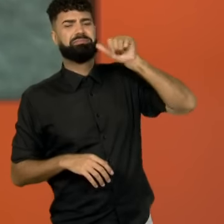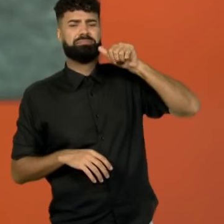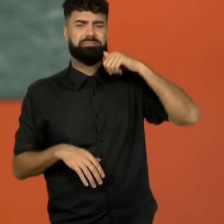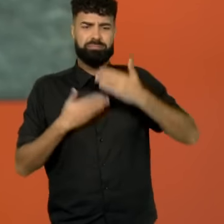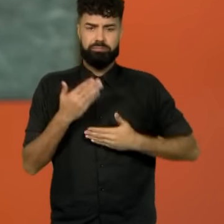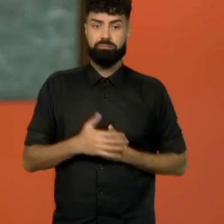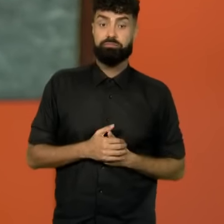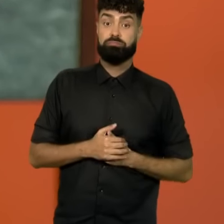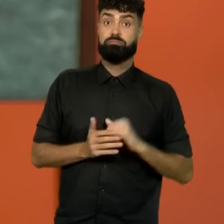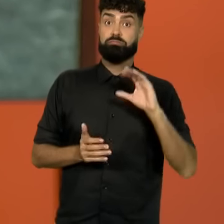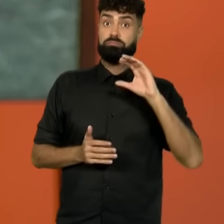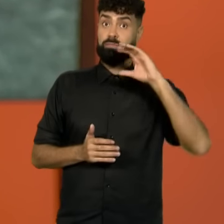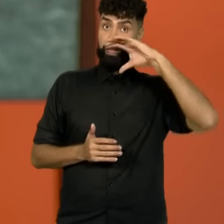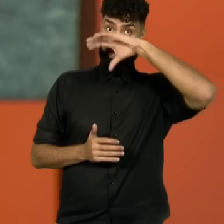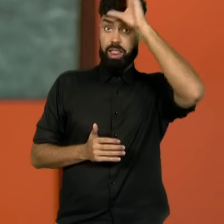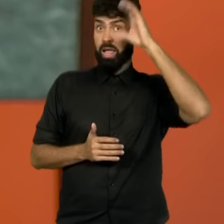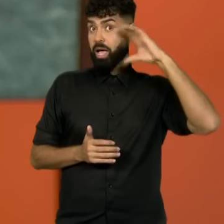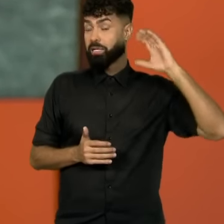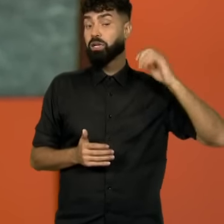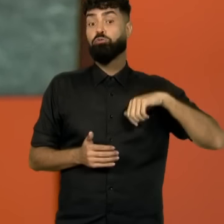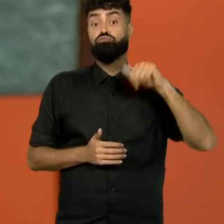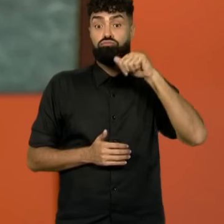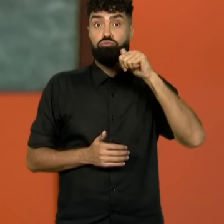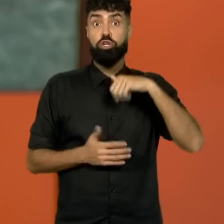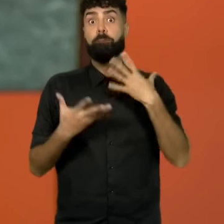A Clara foi uma mulher que lutou...